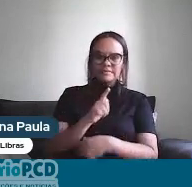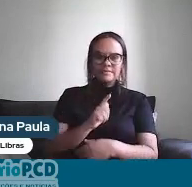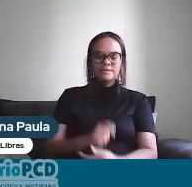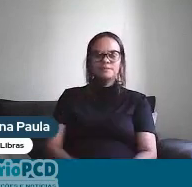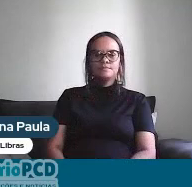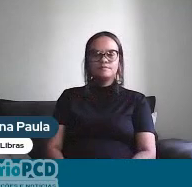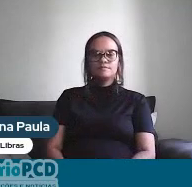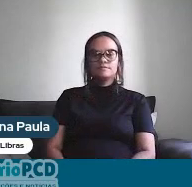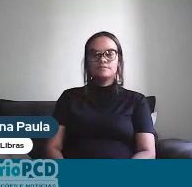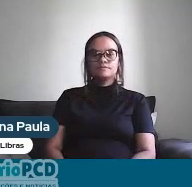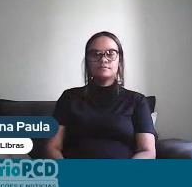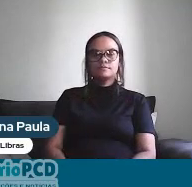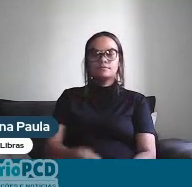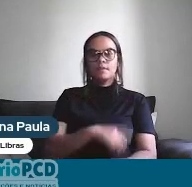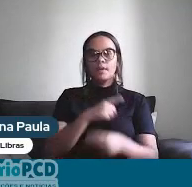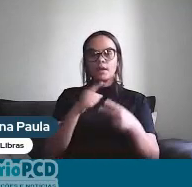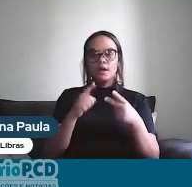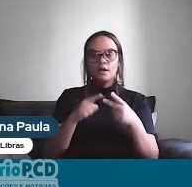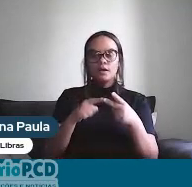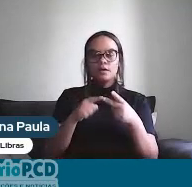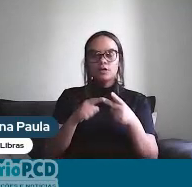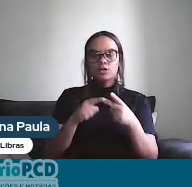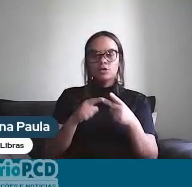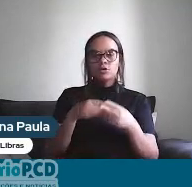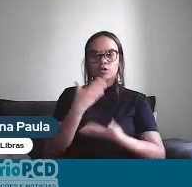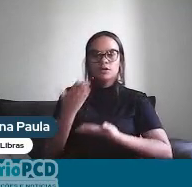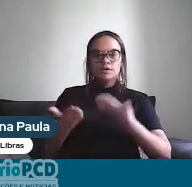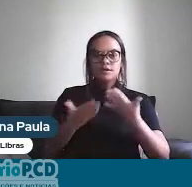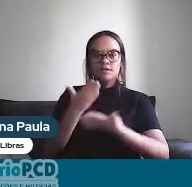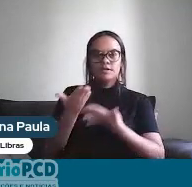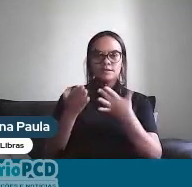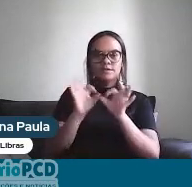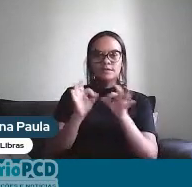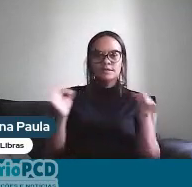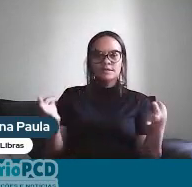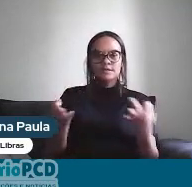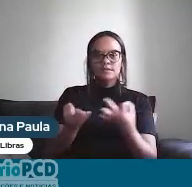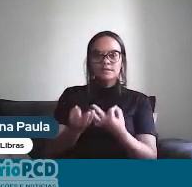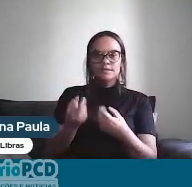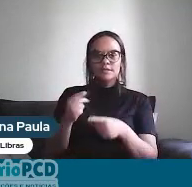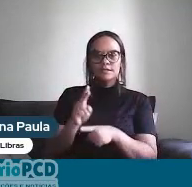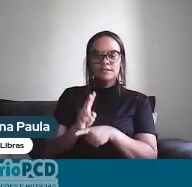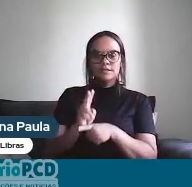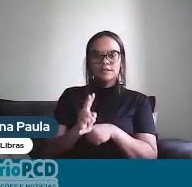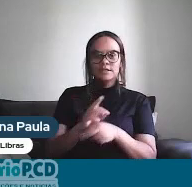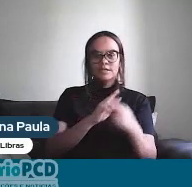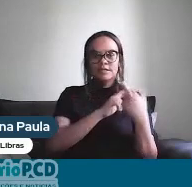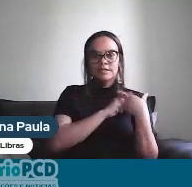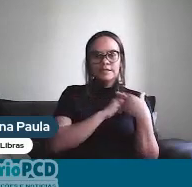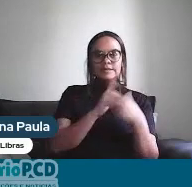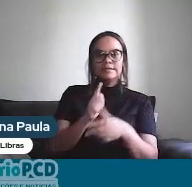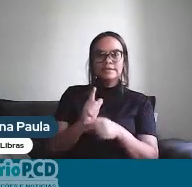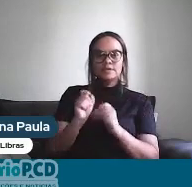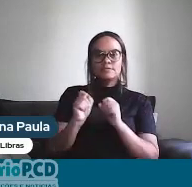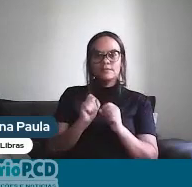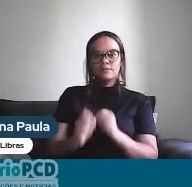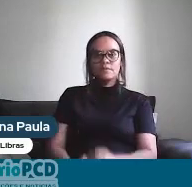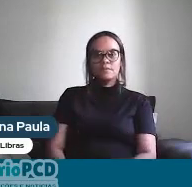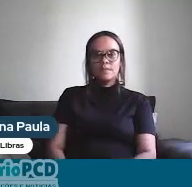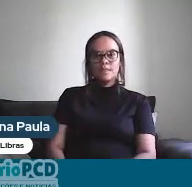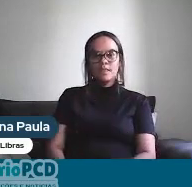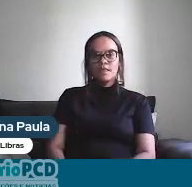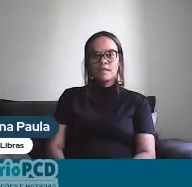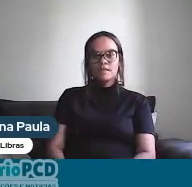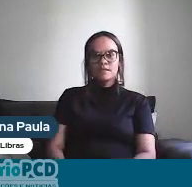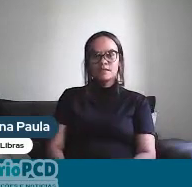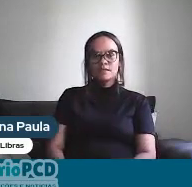um outro agravante é que tamanha dedicação que essa família, esses cuidadores, os responsáveis têm com essas crianças